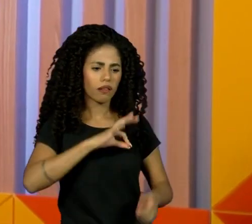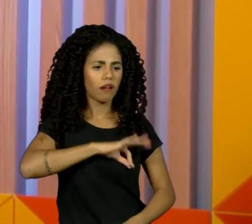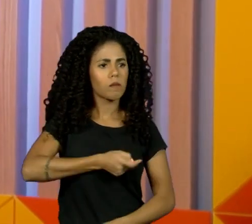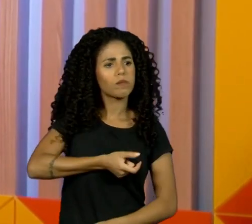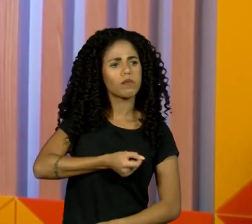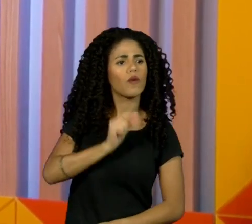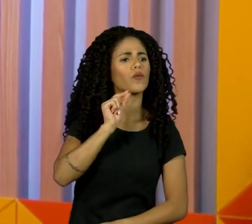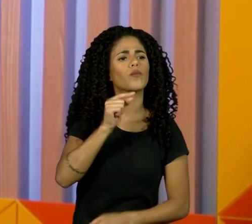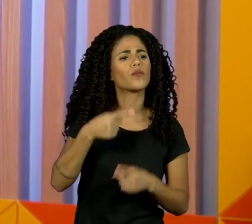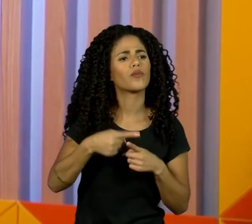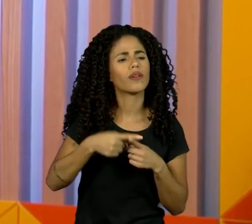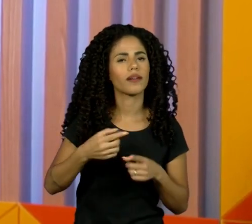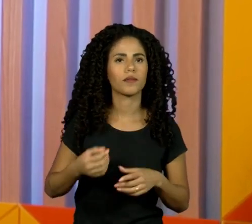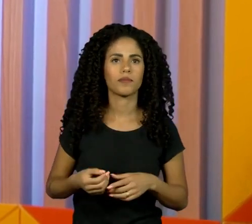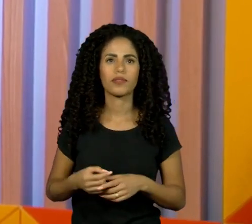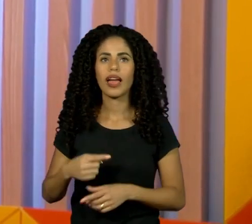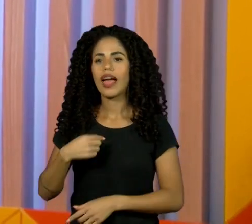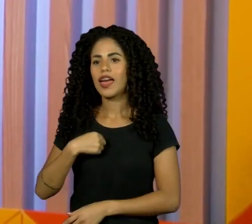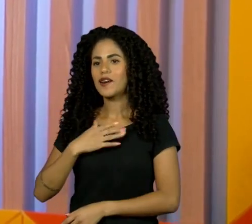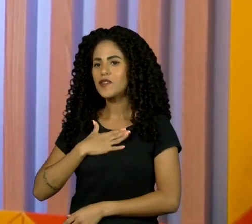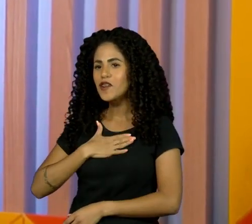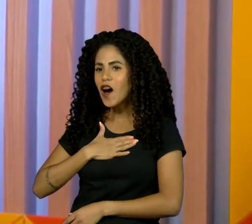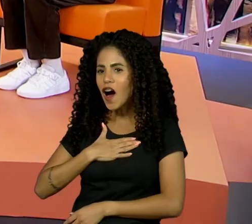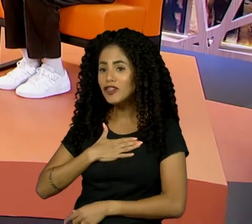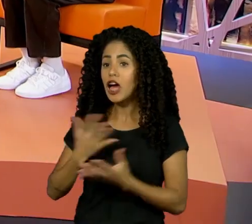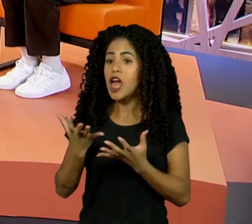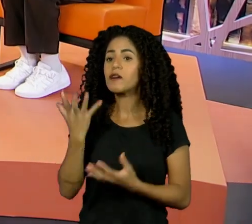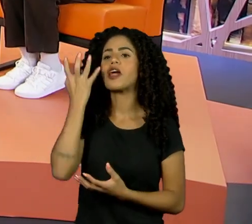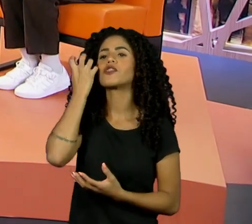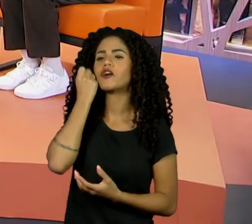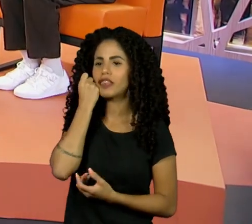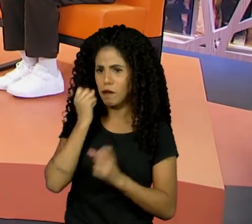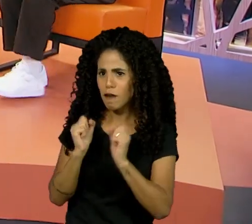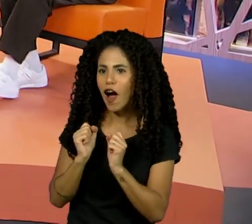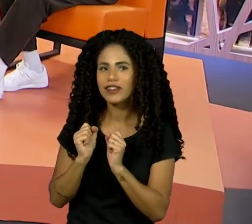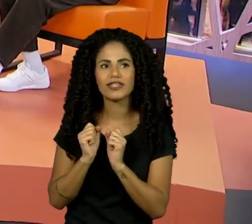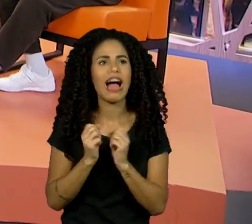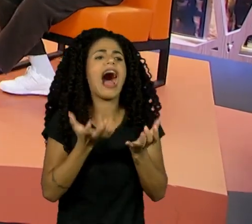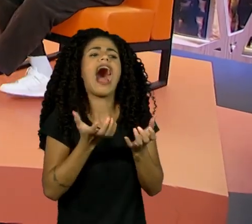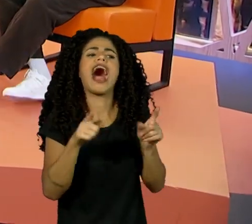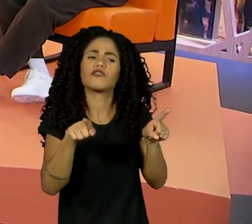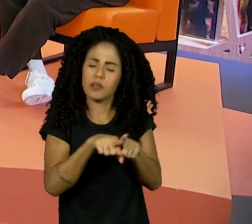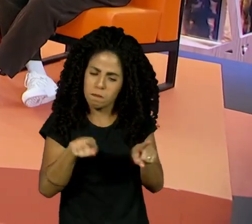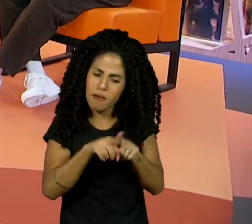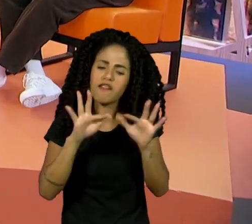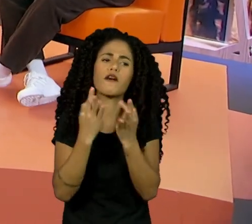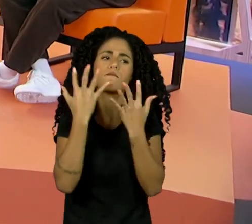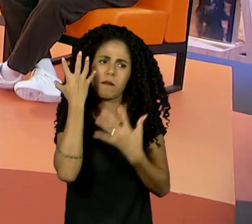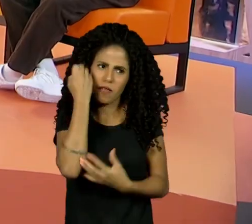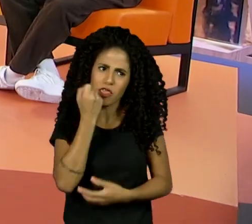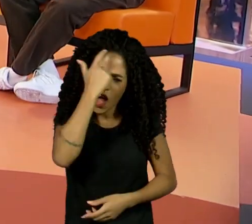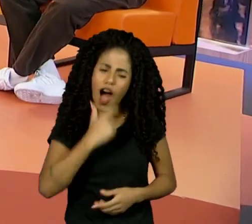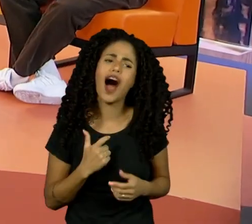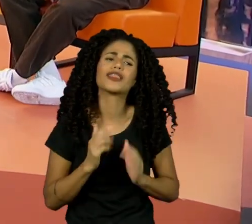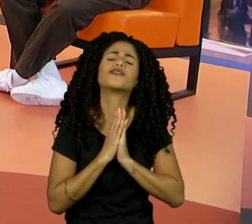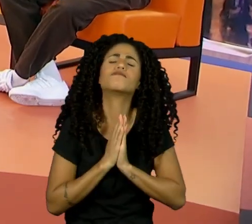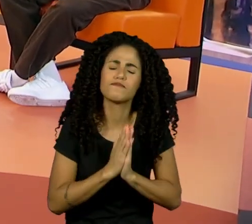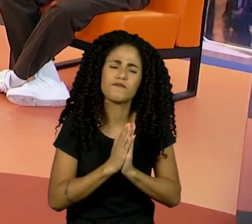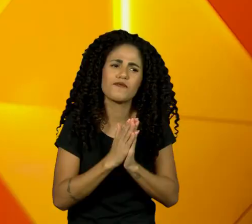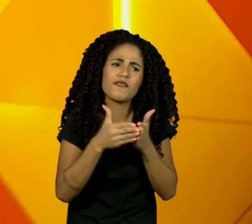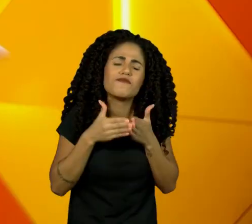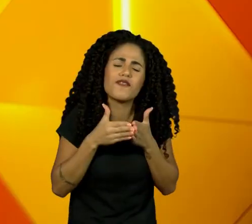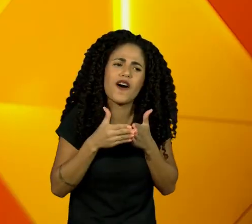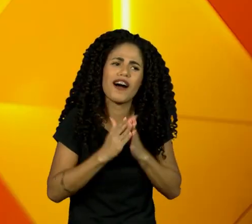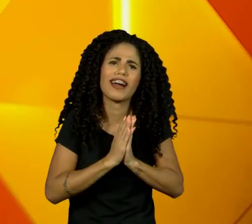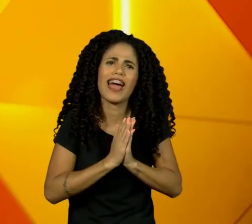importante. Eu adoro a família, inclusive me adotem. Enfim, muito importante. É verdade, pô, eu também quero ser adotada, hein? Exato, me chamem. Quem não quer, hein?